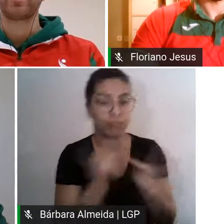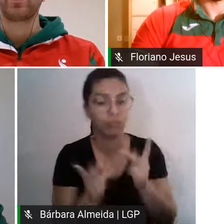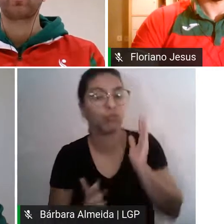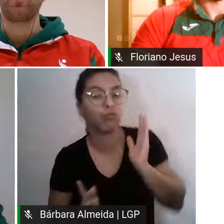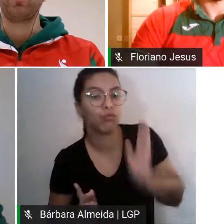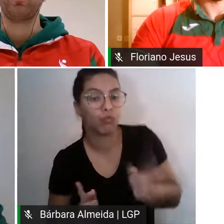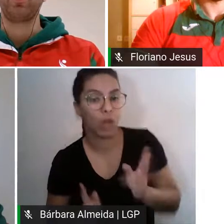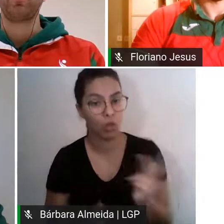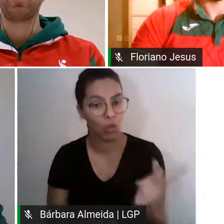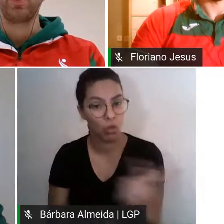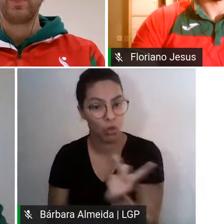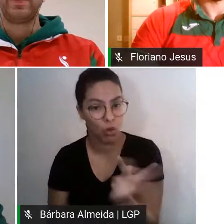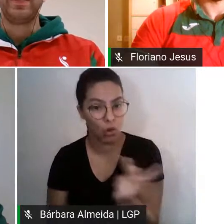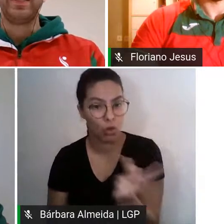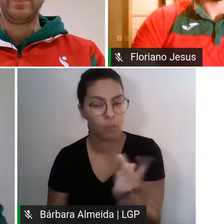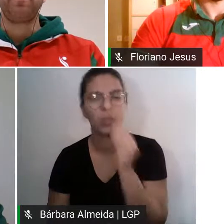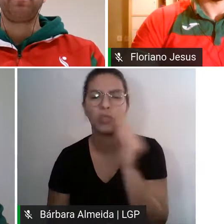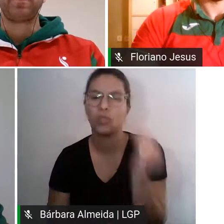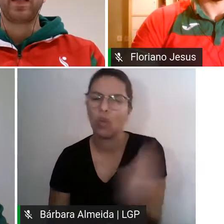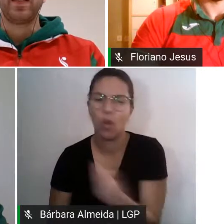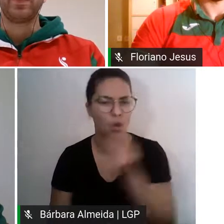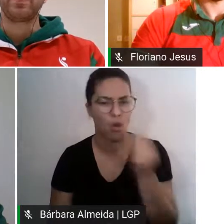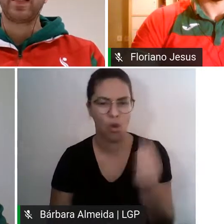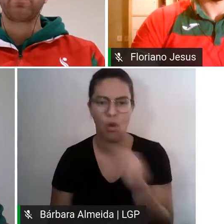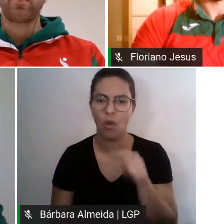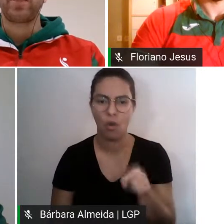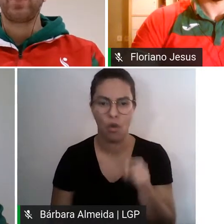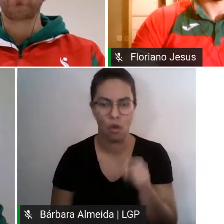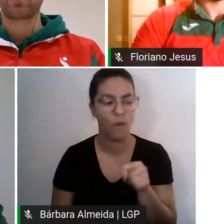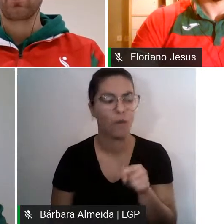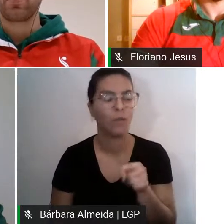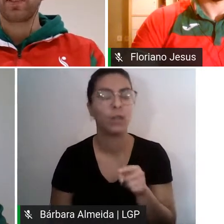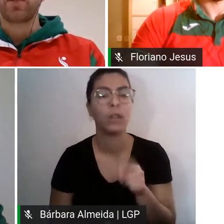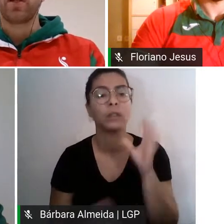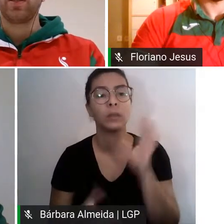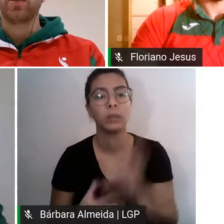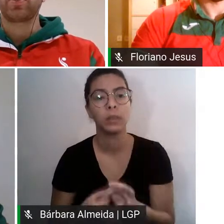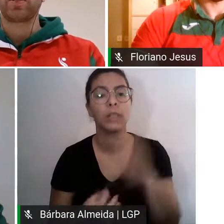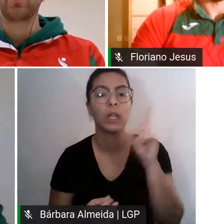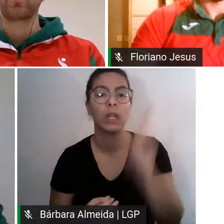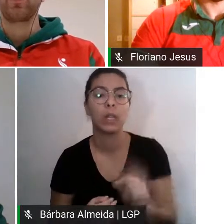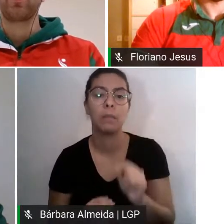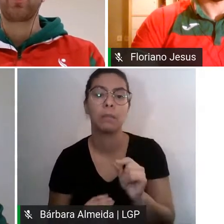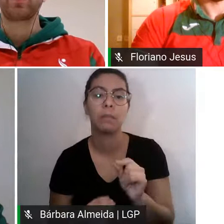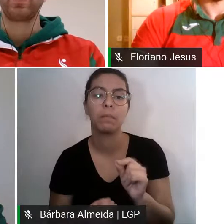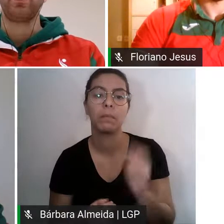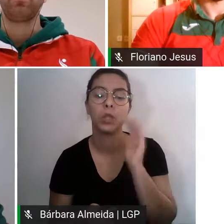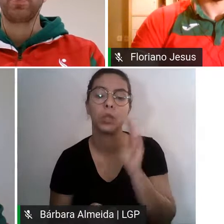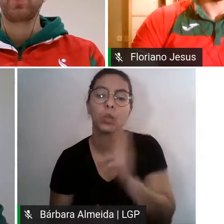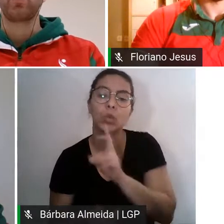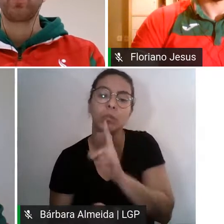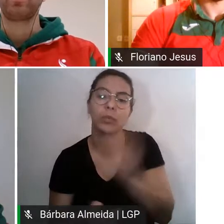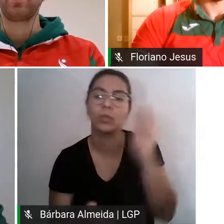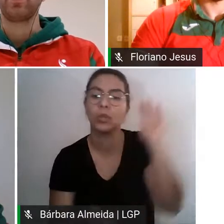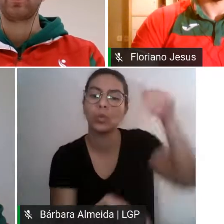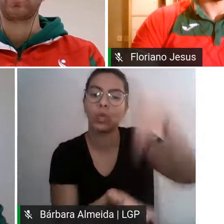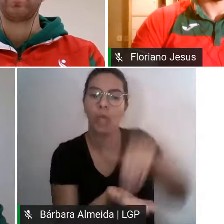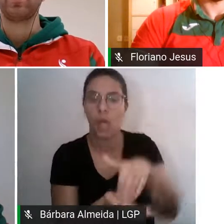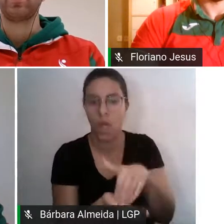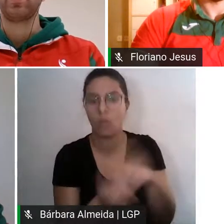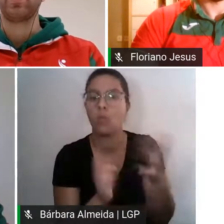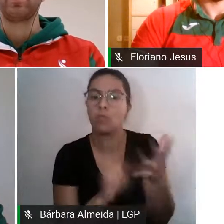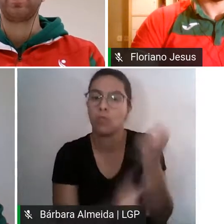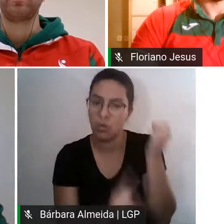serem 2 atletas muito novos, e aliado também aos resultados que eles foram conseguindo desde muito cedo